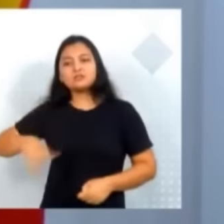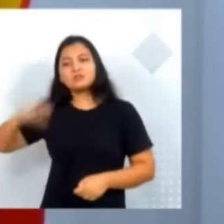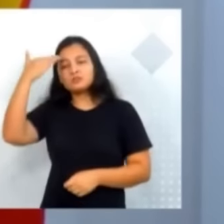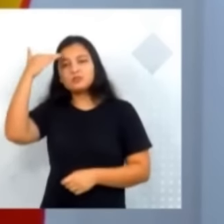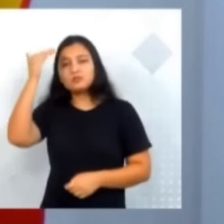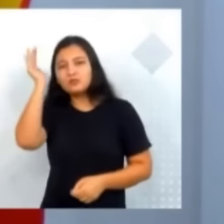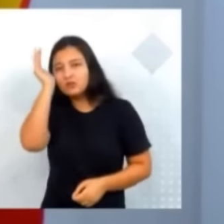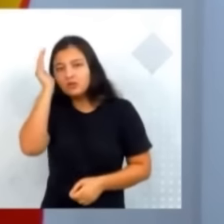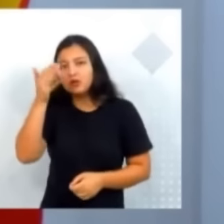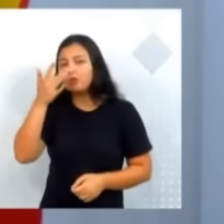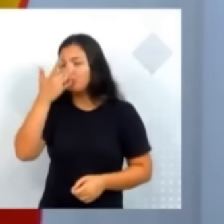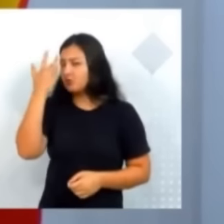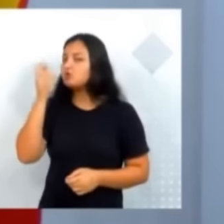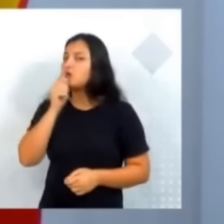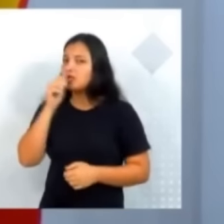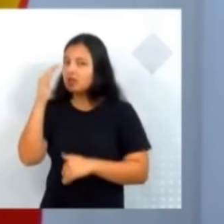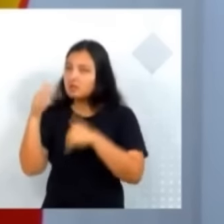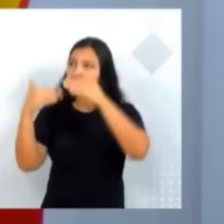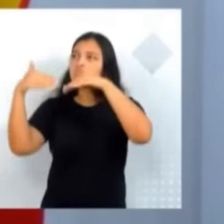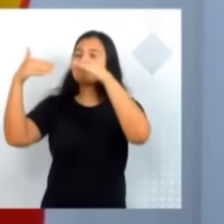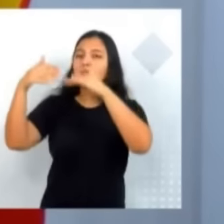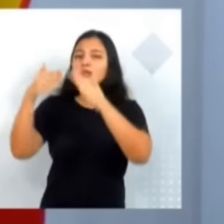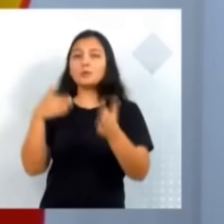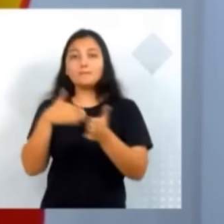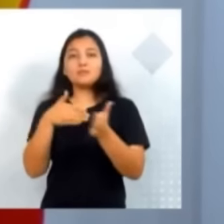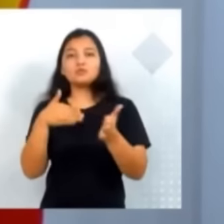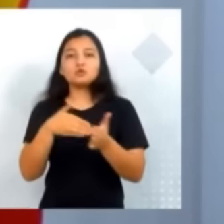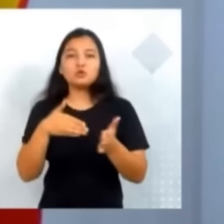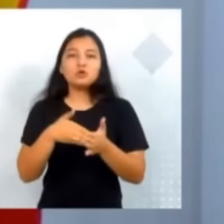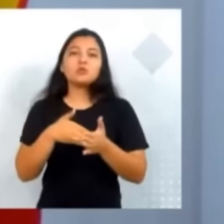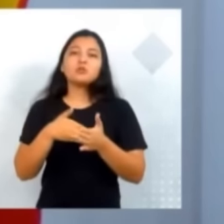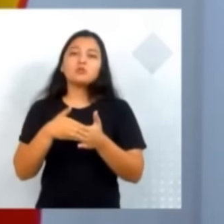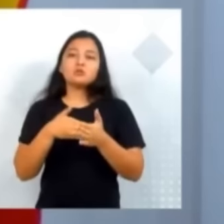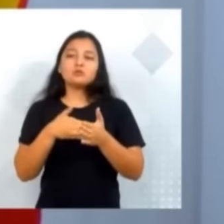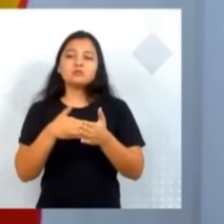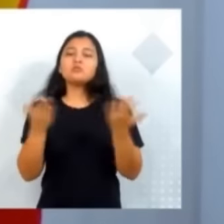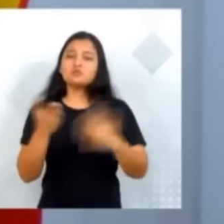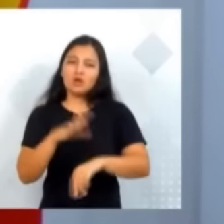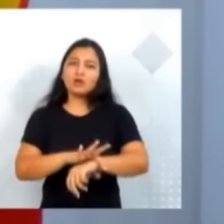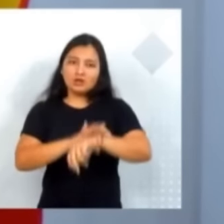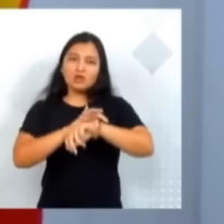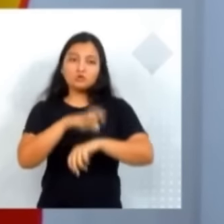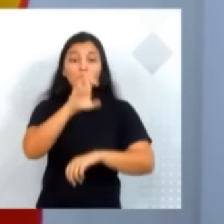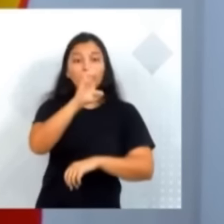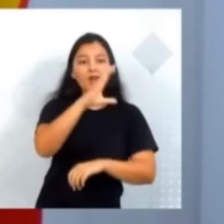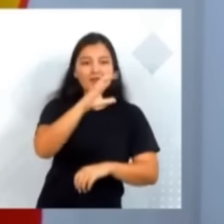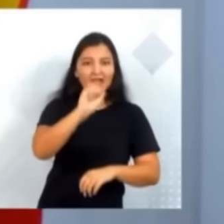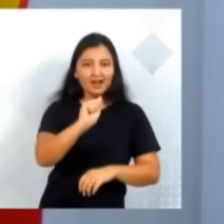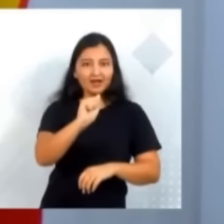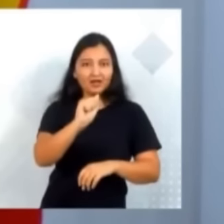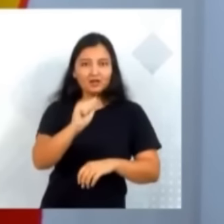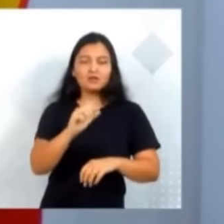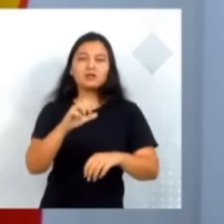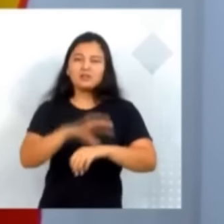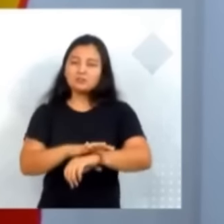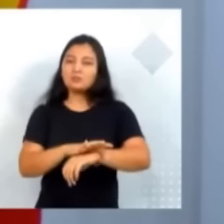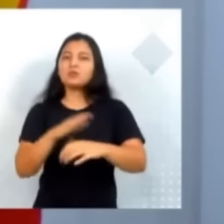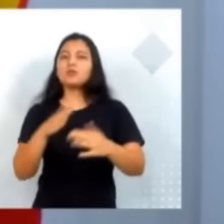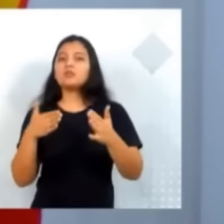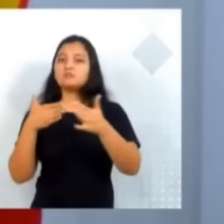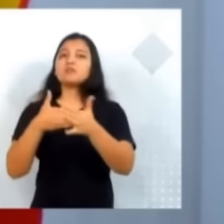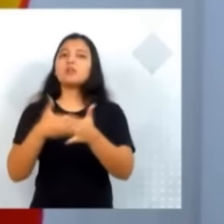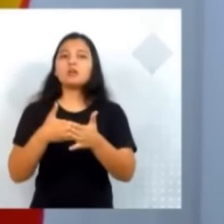como pessoas em desenvolvimento, impedindo que tenham acesso, como já garante o ECA, impedindo que tenham acesso a